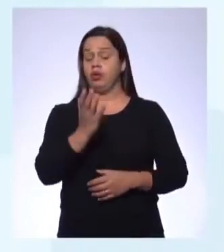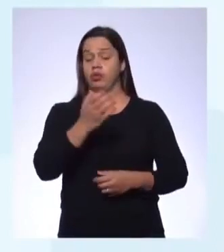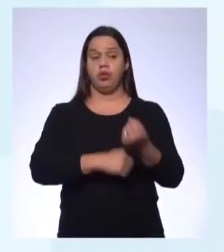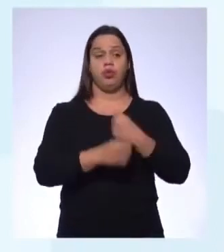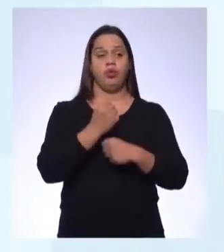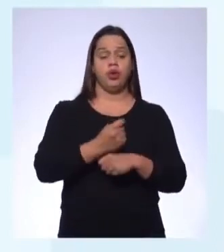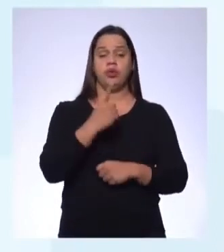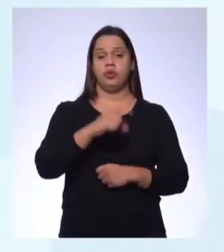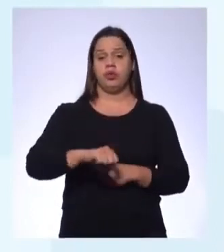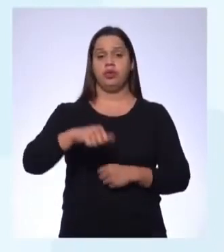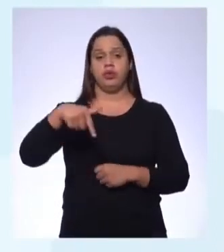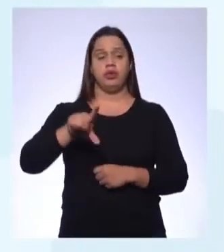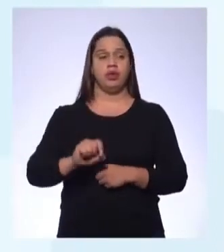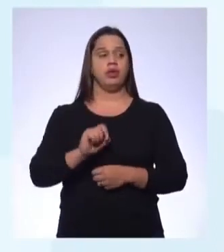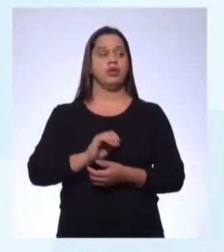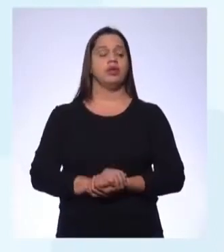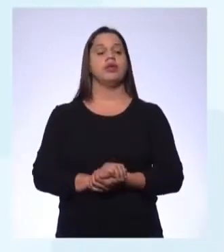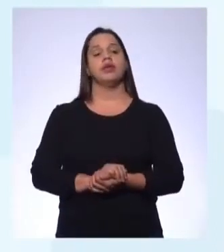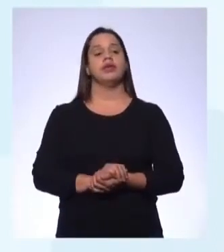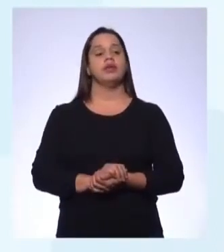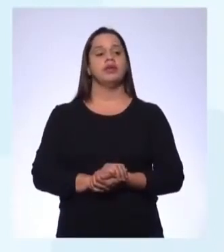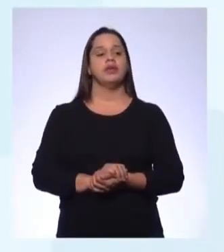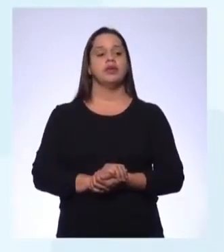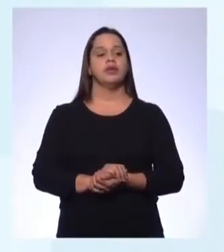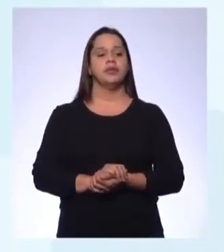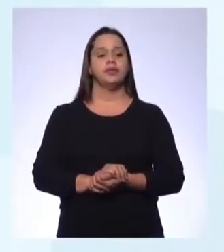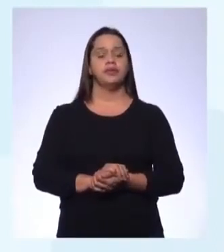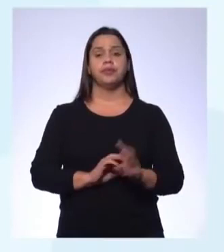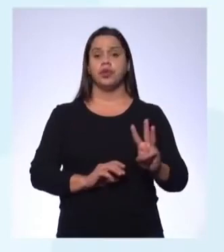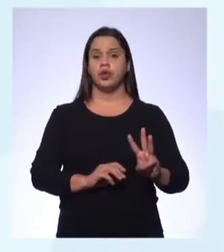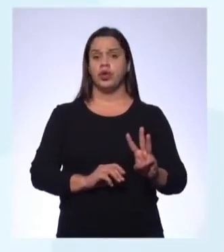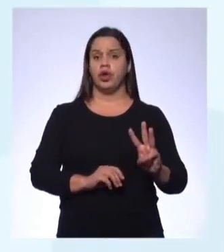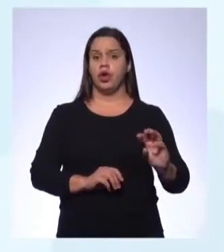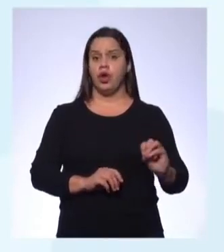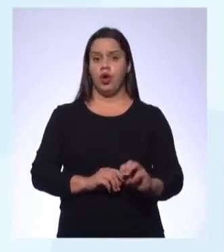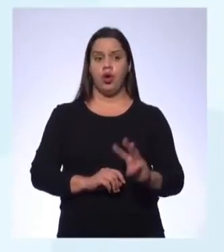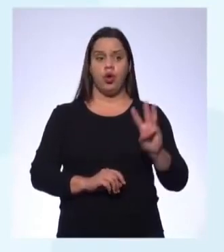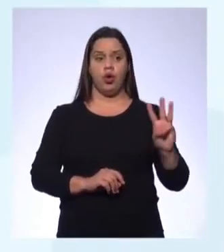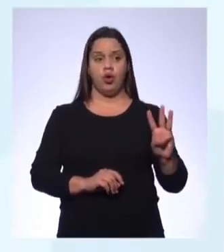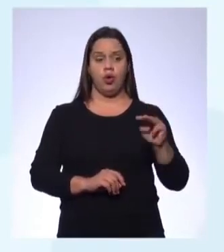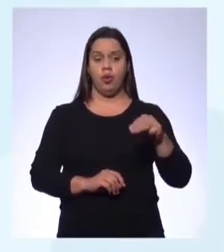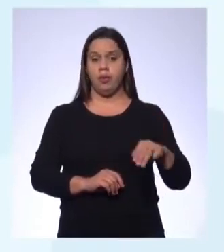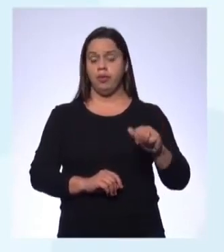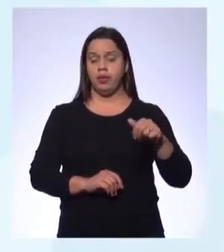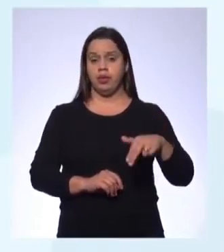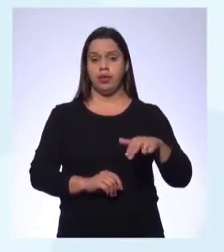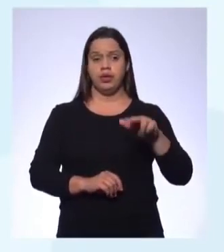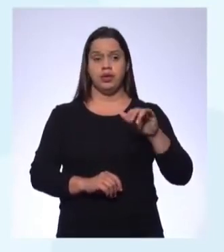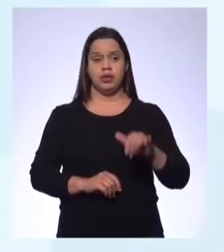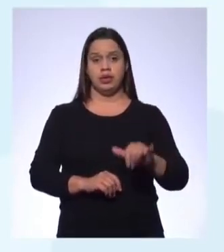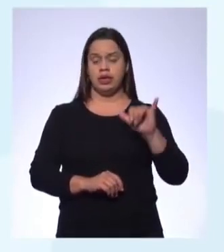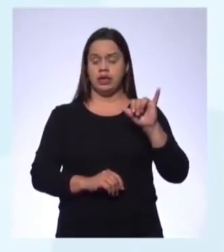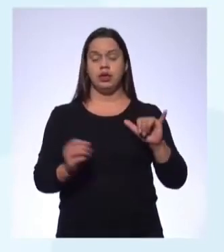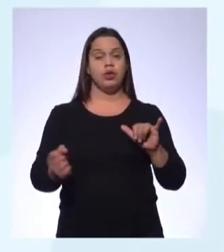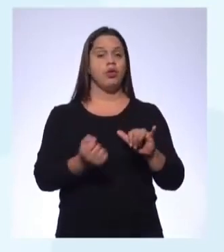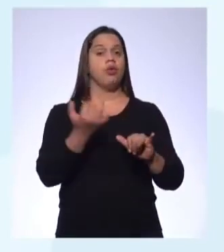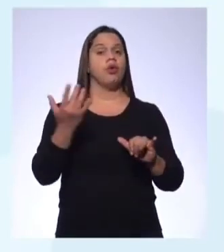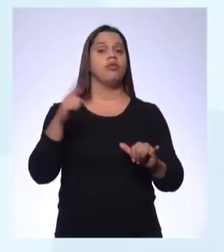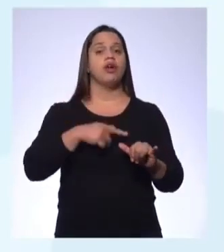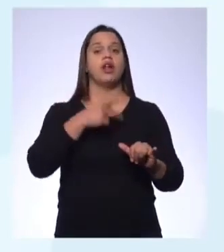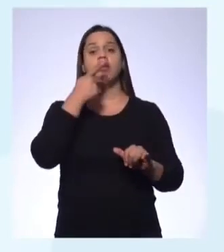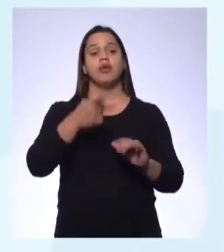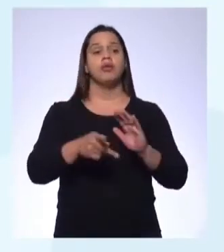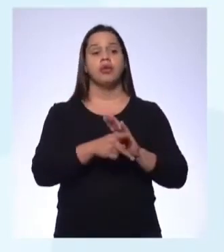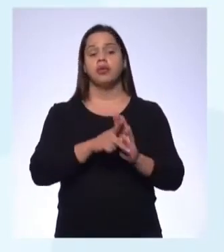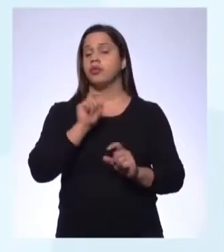1970. How many? Quantidade. Onde falava de pessoas? Eu não lembro mais a linha, tá? Mas daqui a pouco eu mostro.